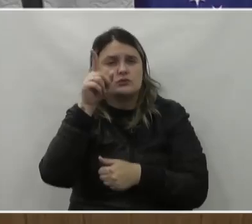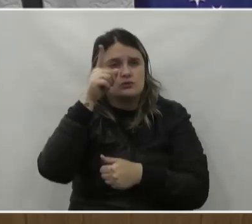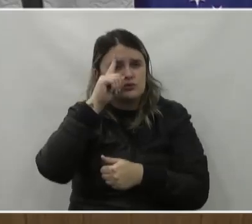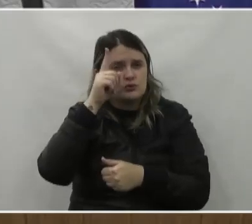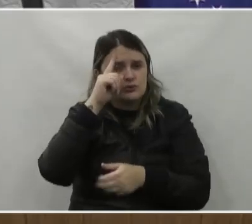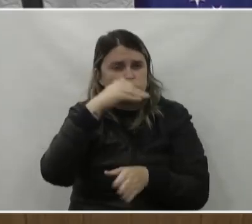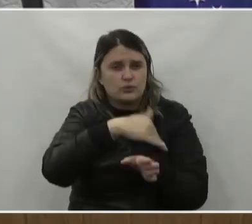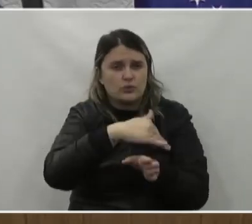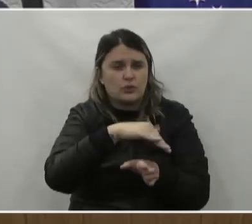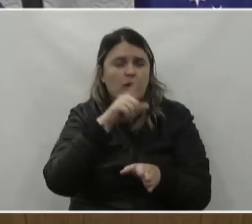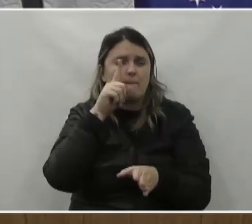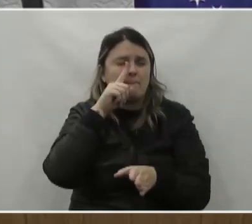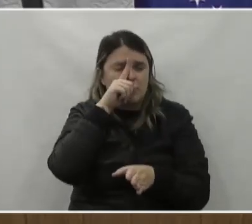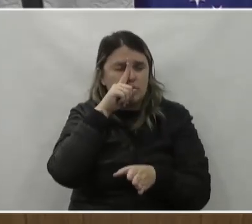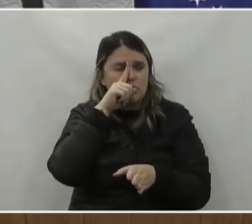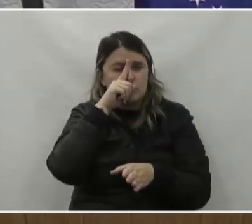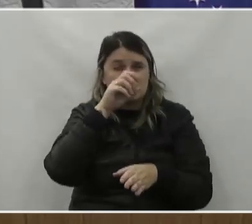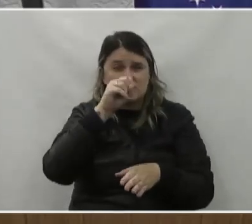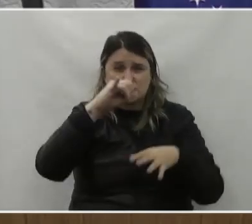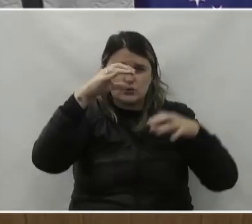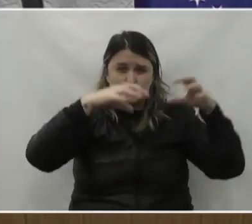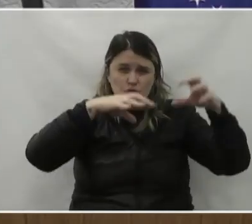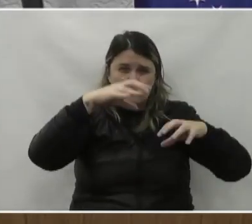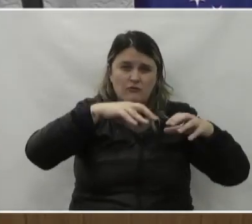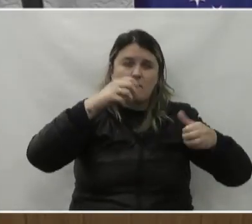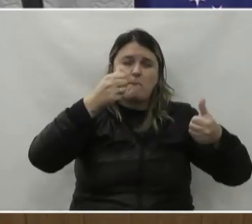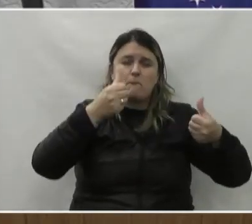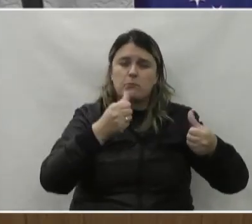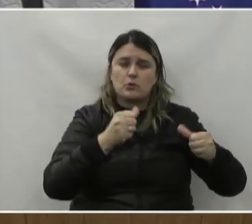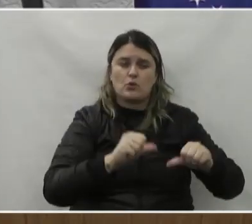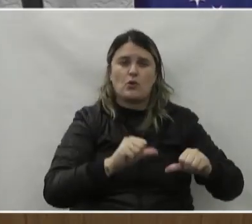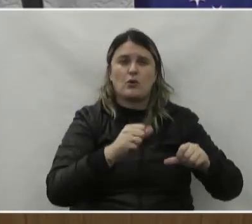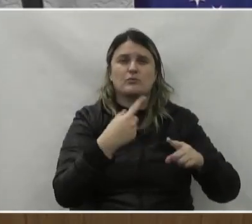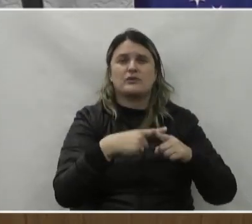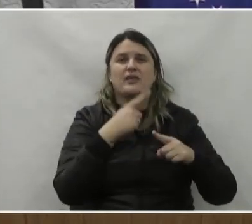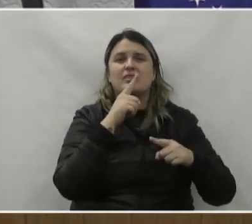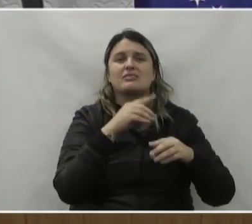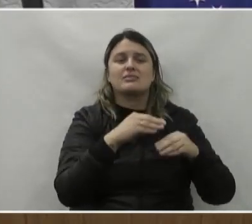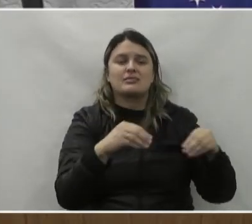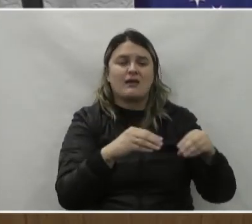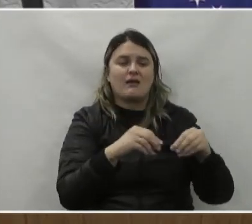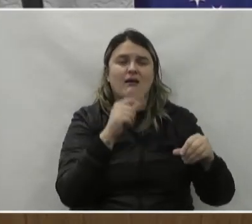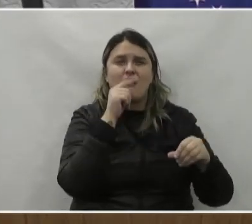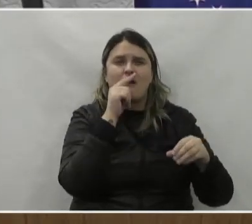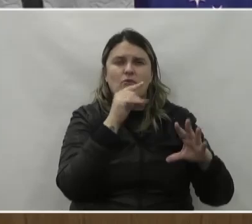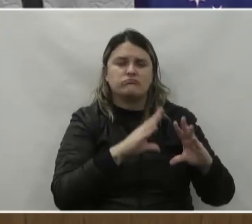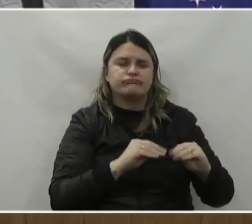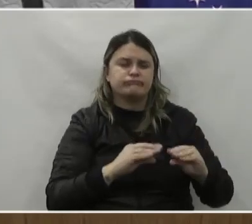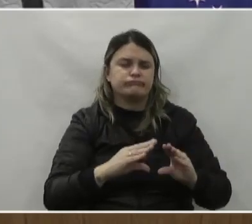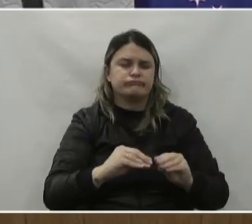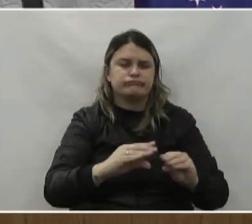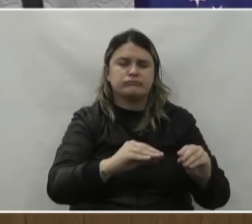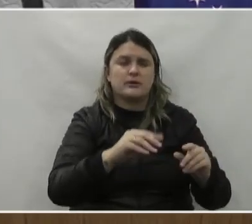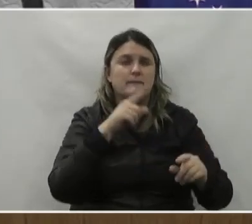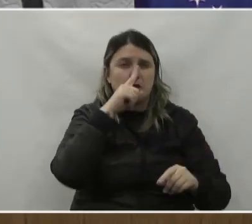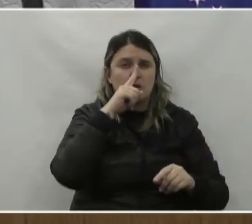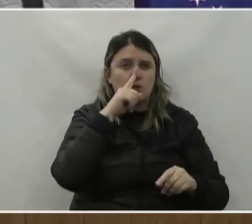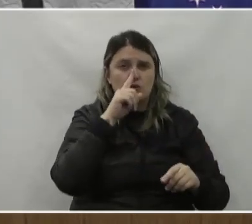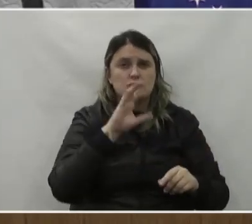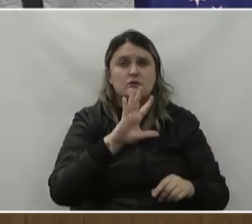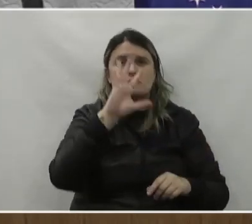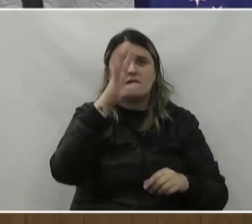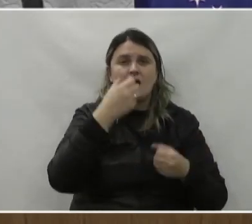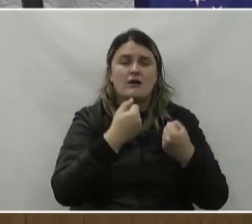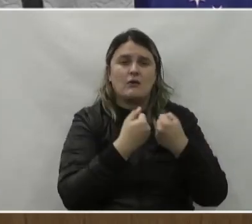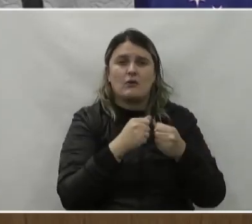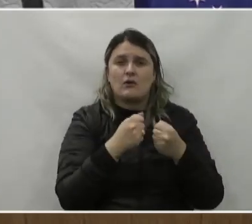Em dias de chuva, o tráfego se torna ainda mais difícil, aumentando o risco de acidentes e dificultando o transporte